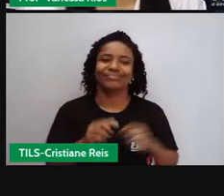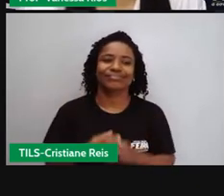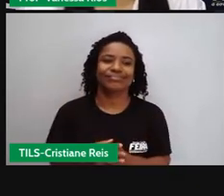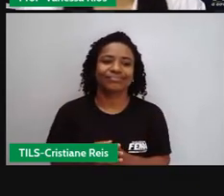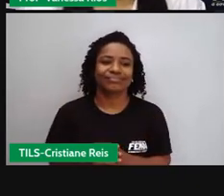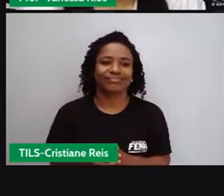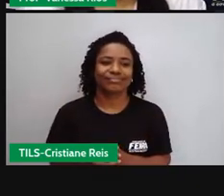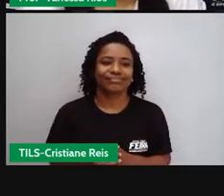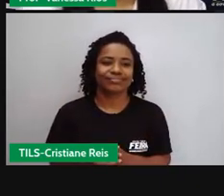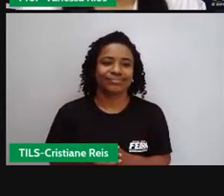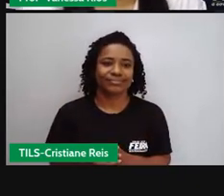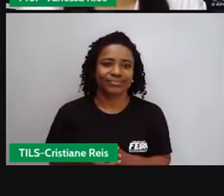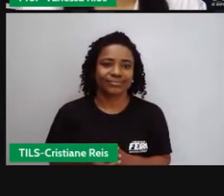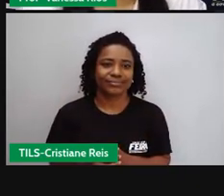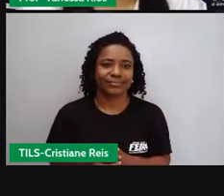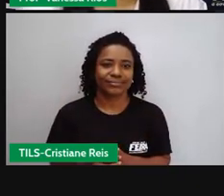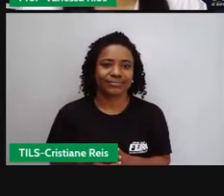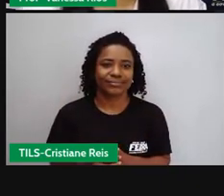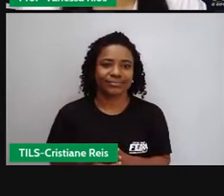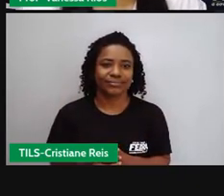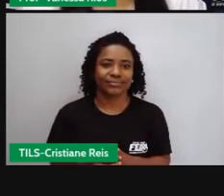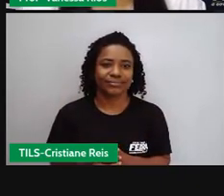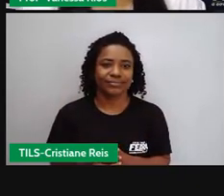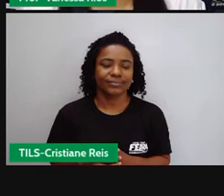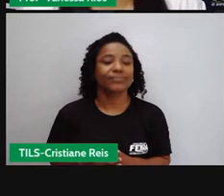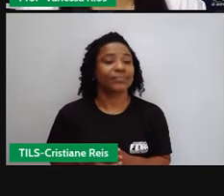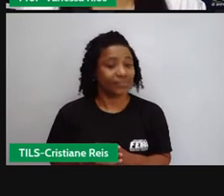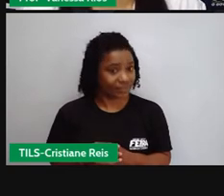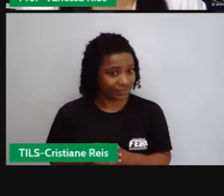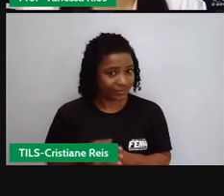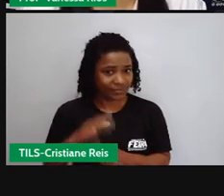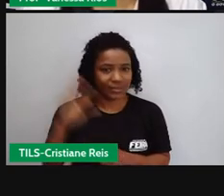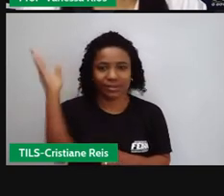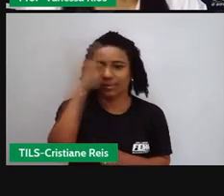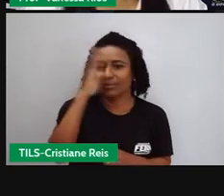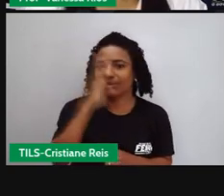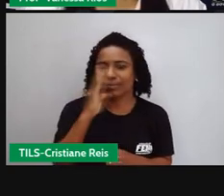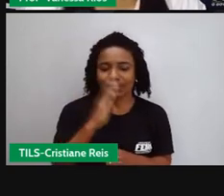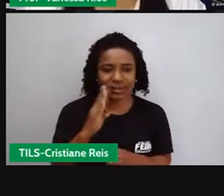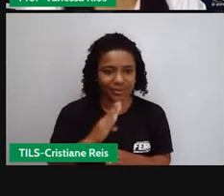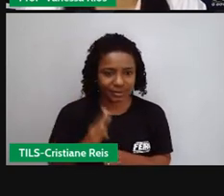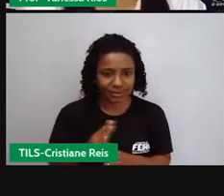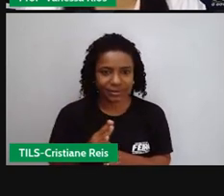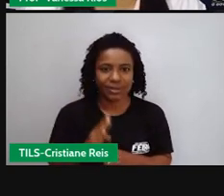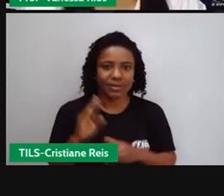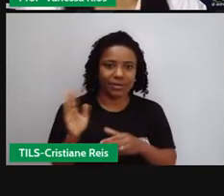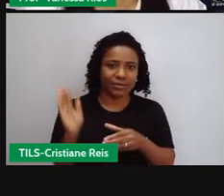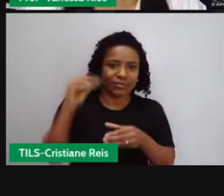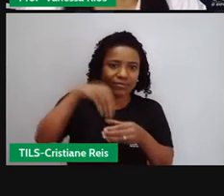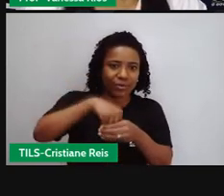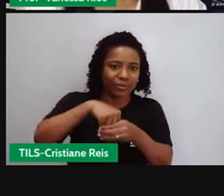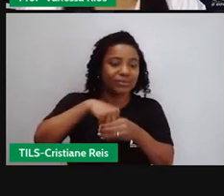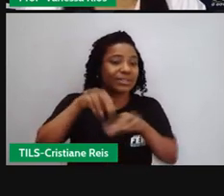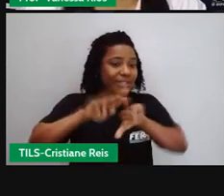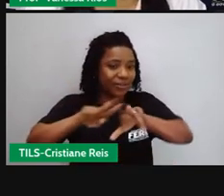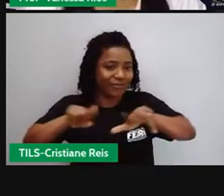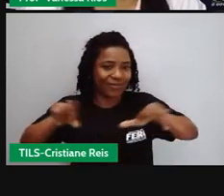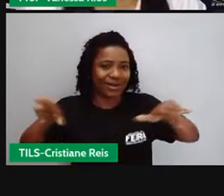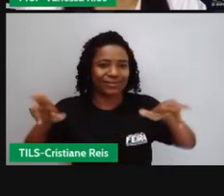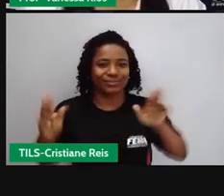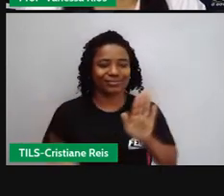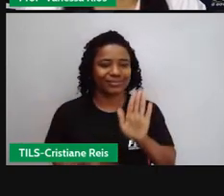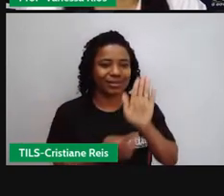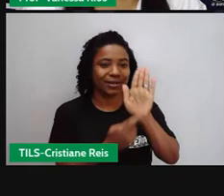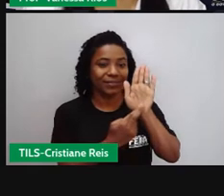No Brasil, são eleitos através do voto diversos representantes políticos da população,